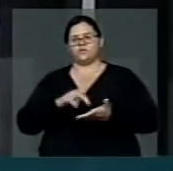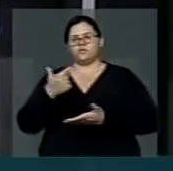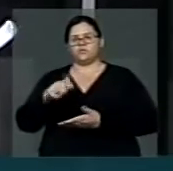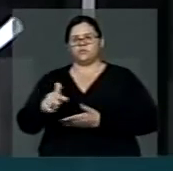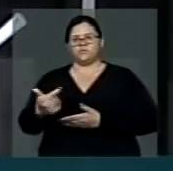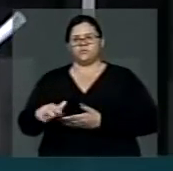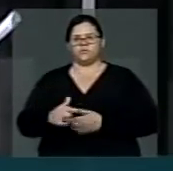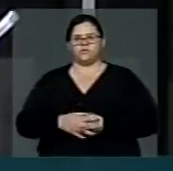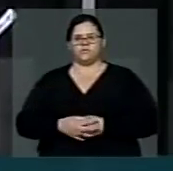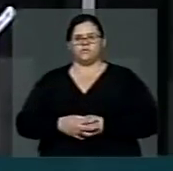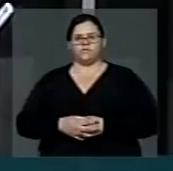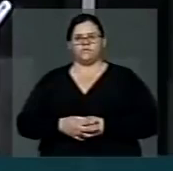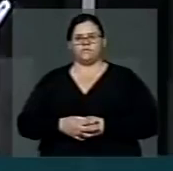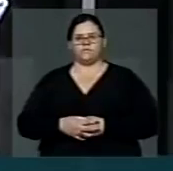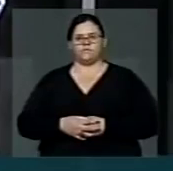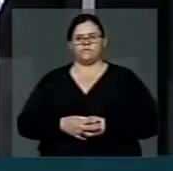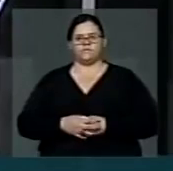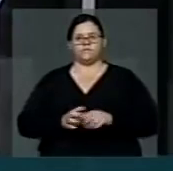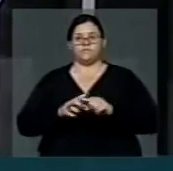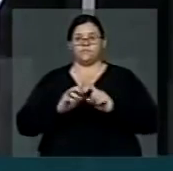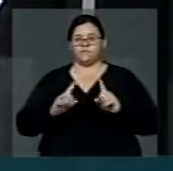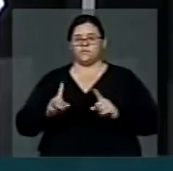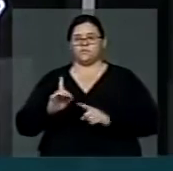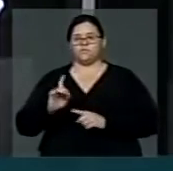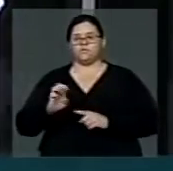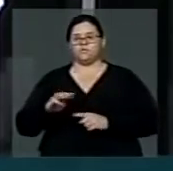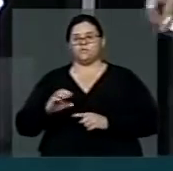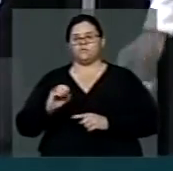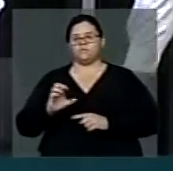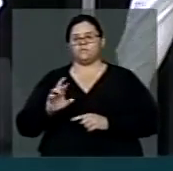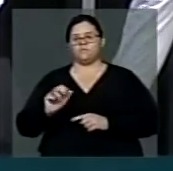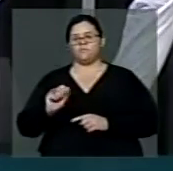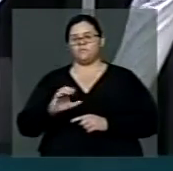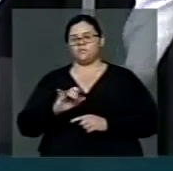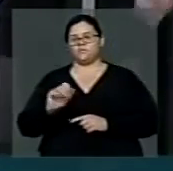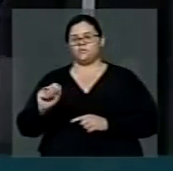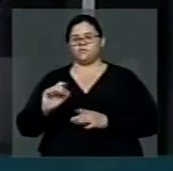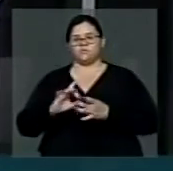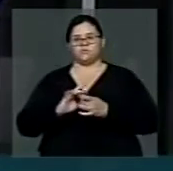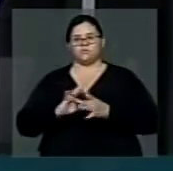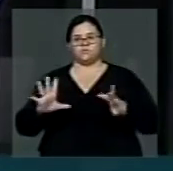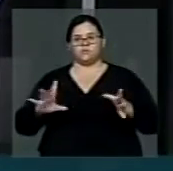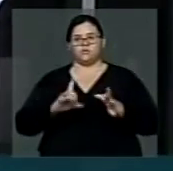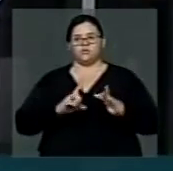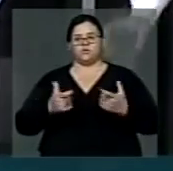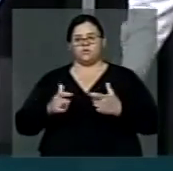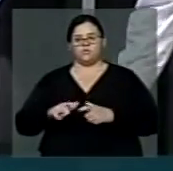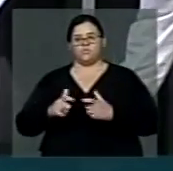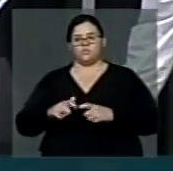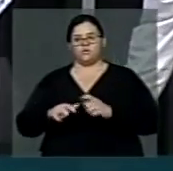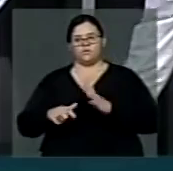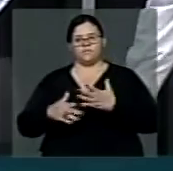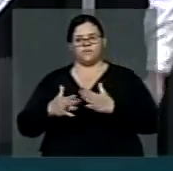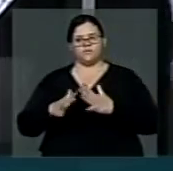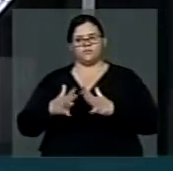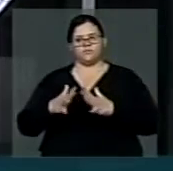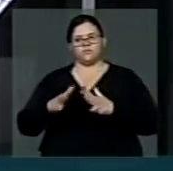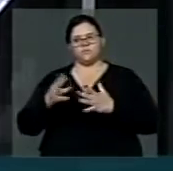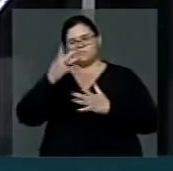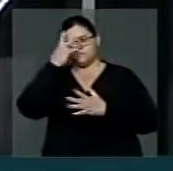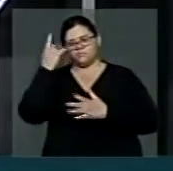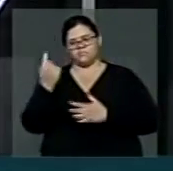Nas democracias liberais, há espaços mais ou menos definidos para o lobby